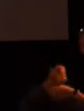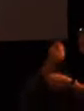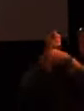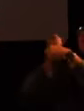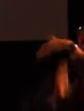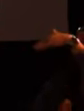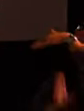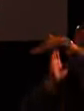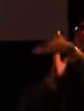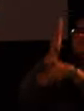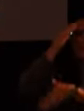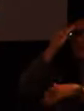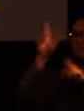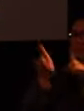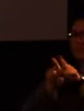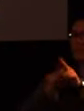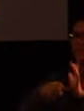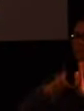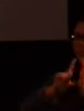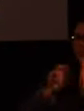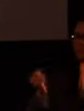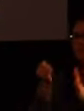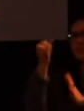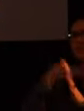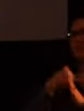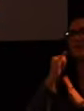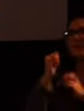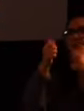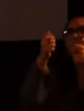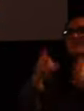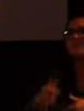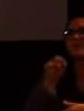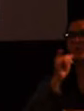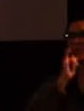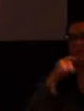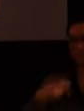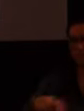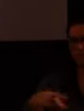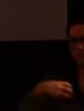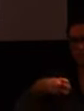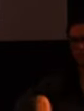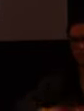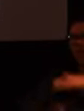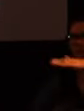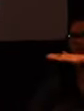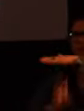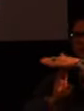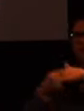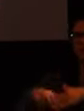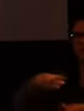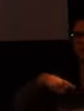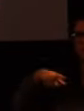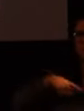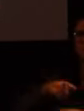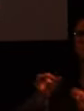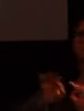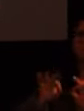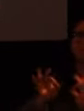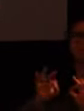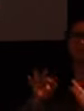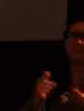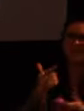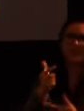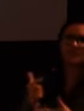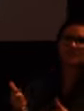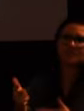edificações, mas é bom que a gente diga, a cidade de Salvador não tem limite de gabarito. Não